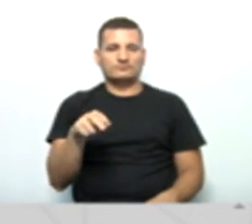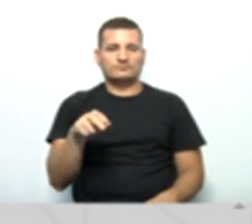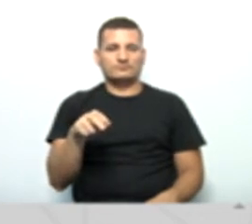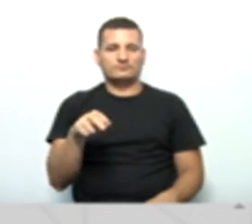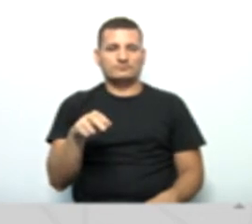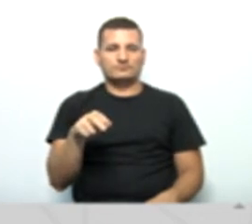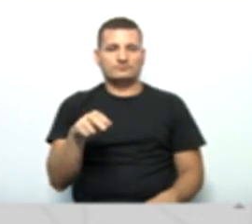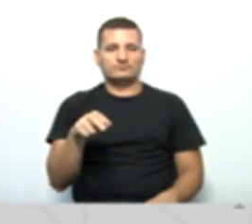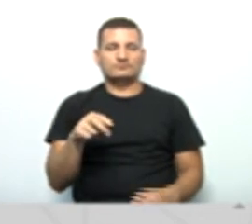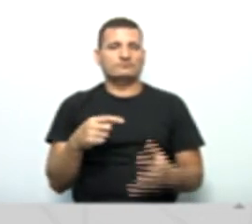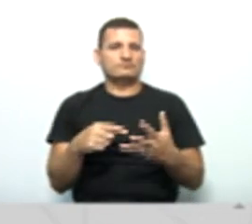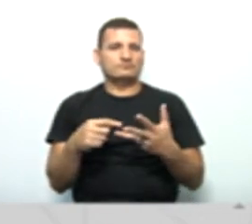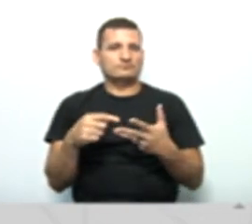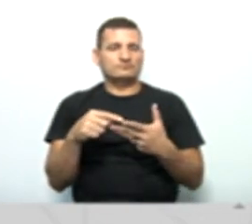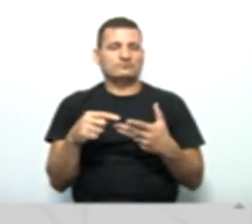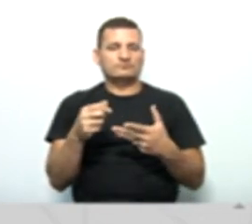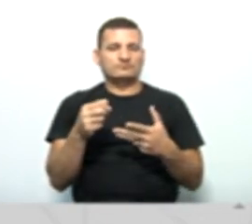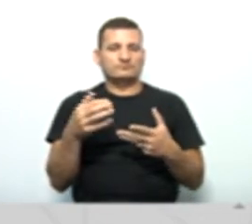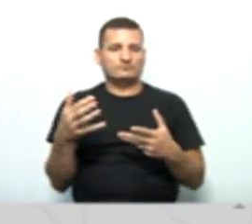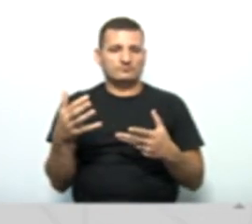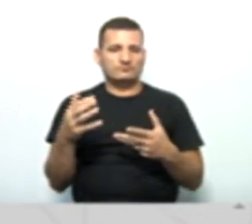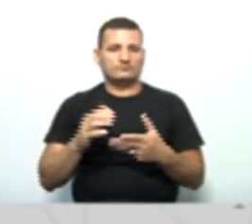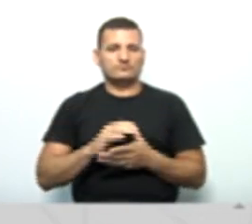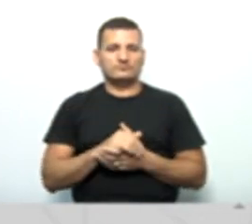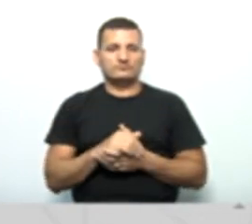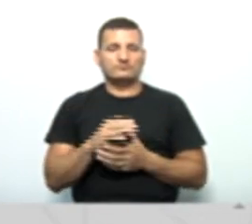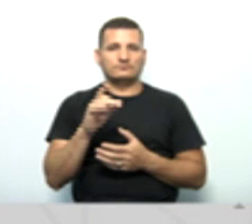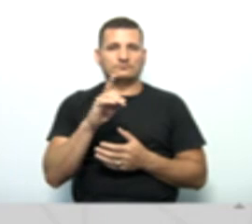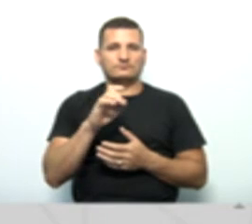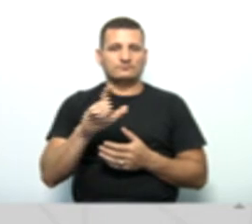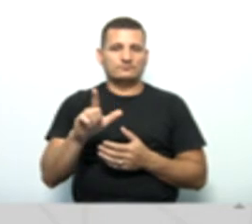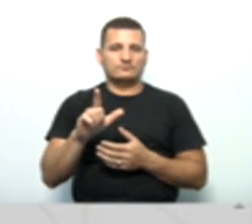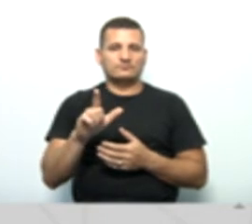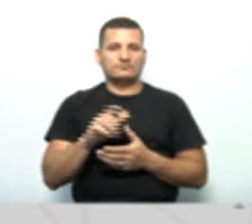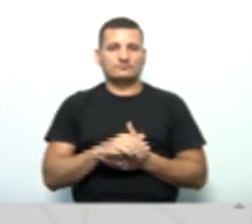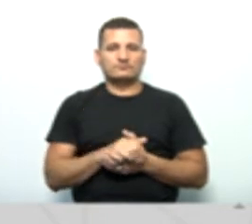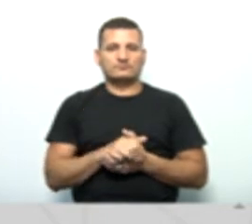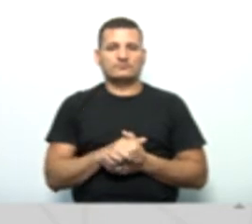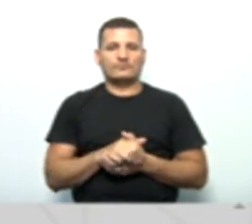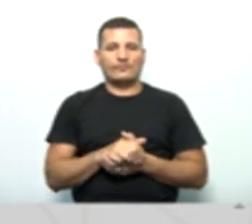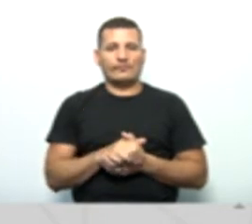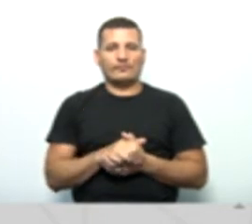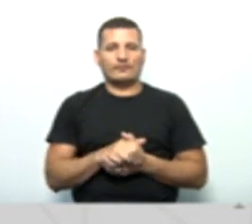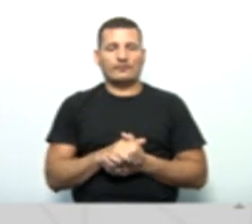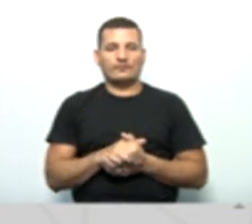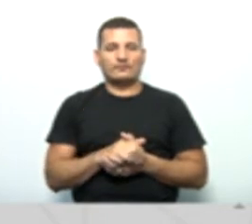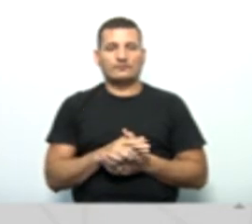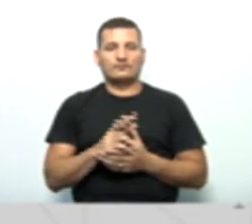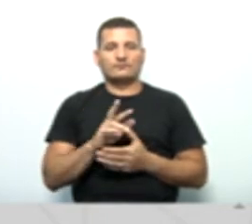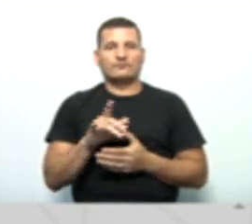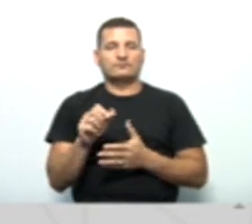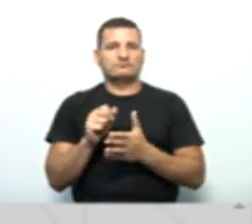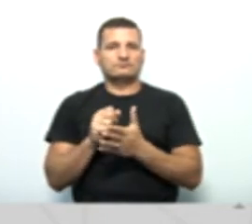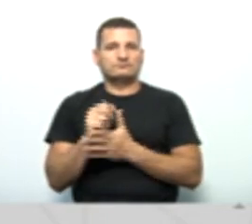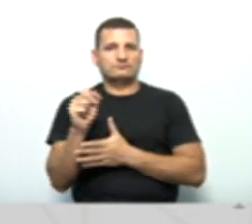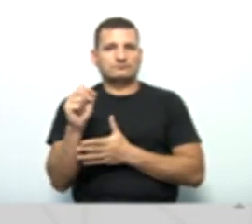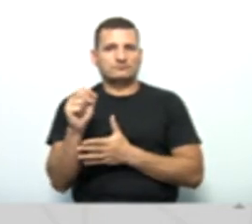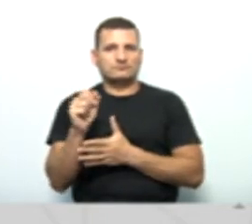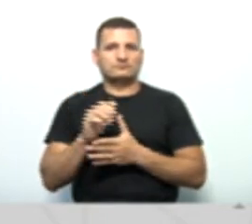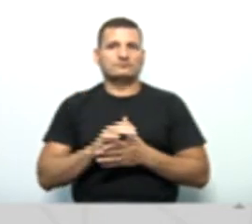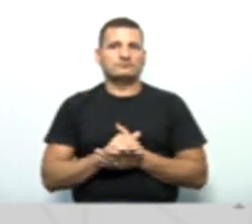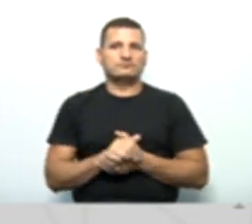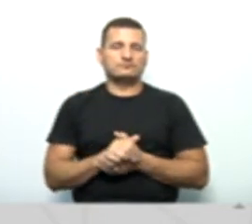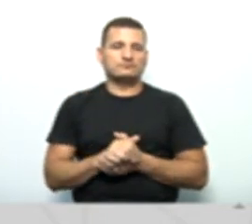que ele vai contar quantos elementos, ele botou o número 7. O del, que ele vai deletar, excluir o elemento que eu